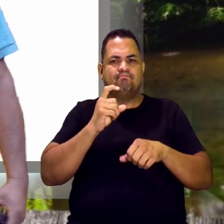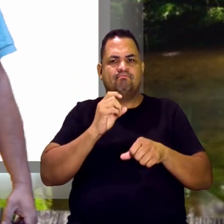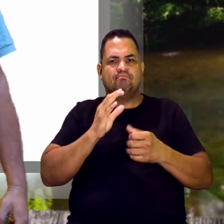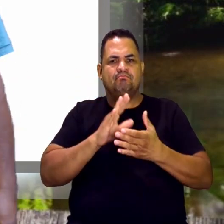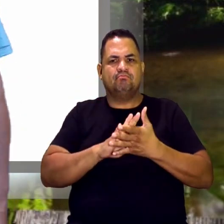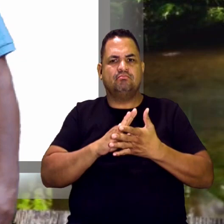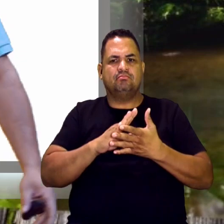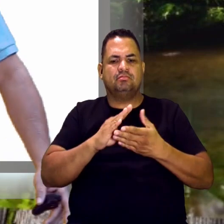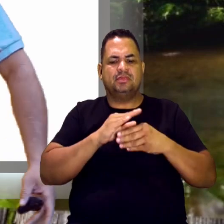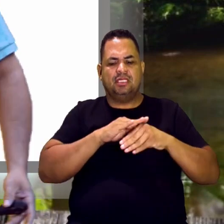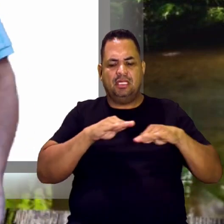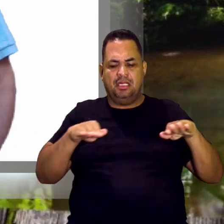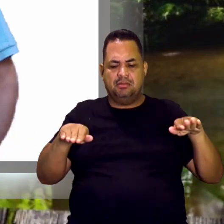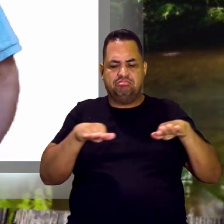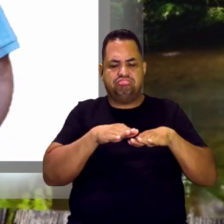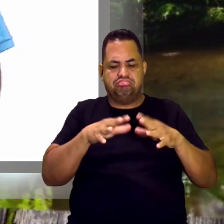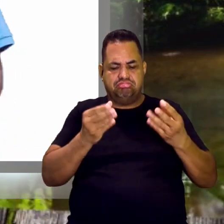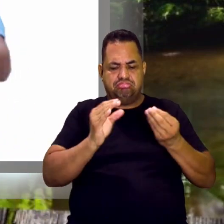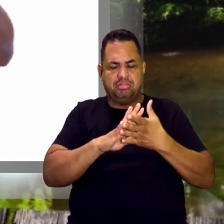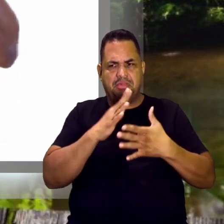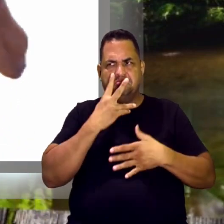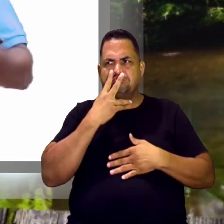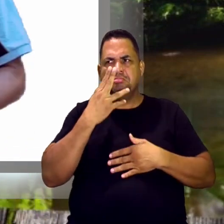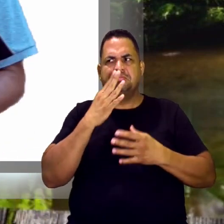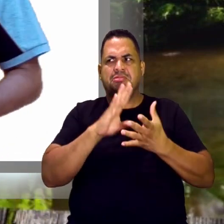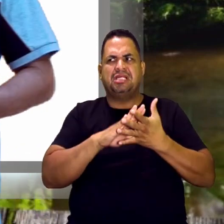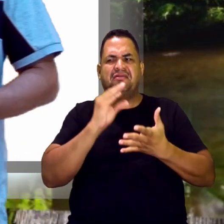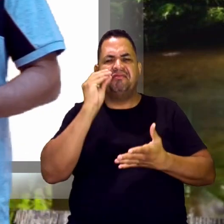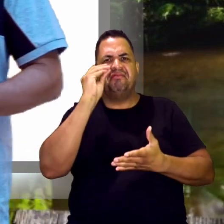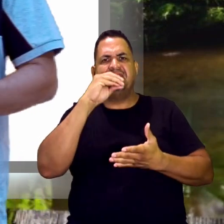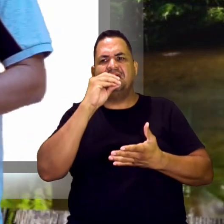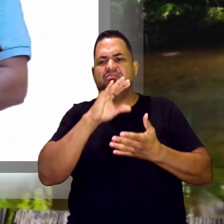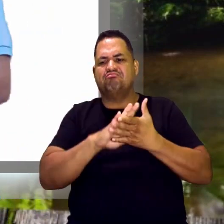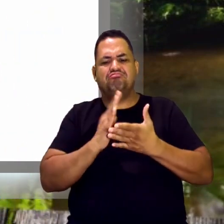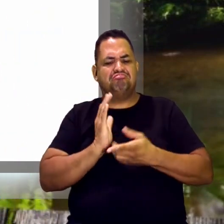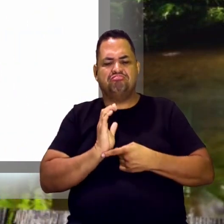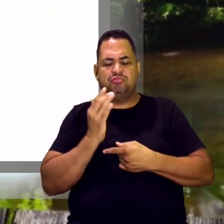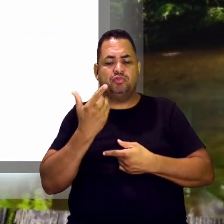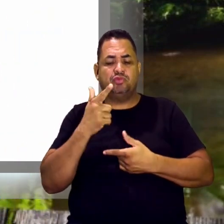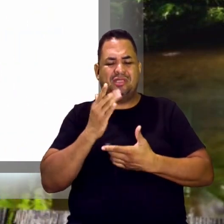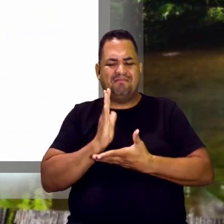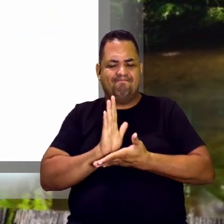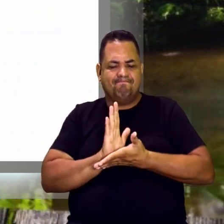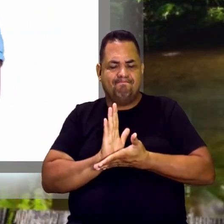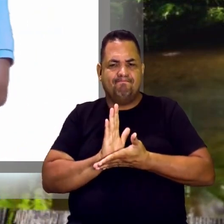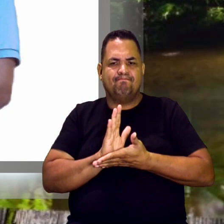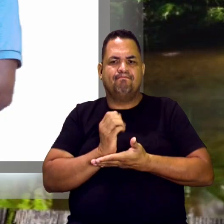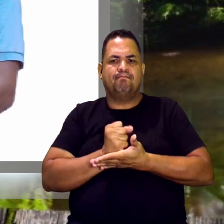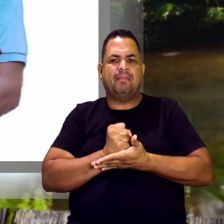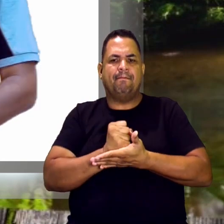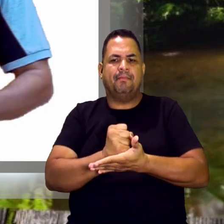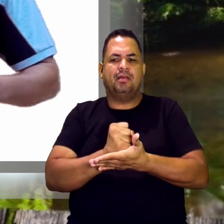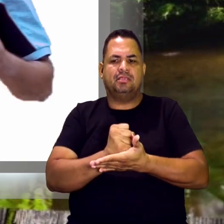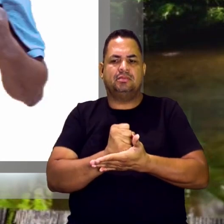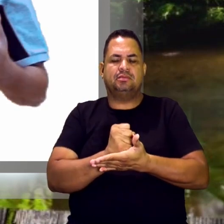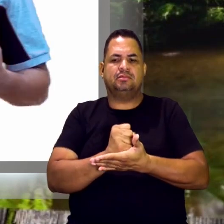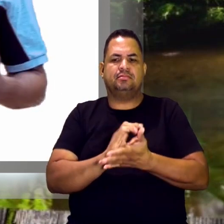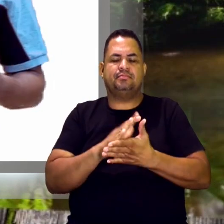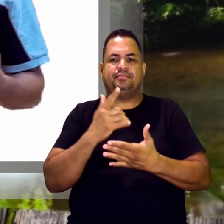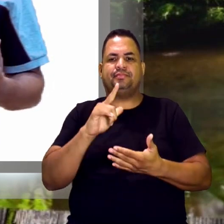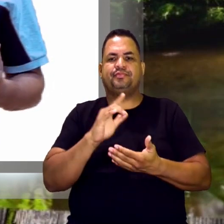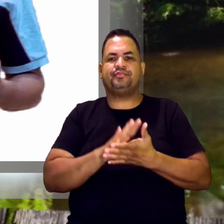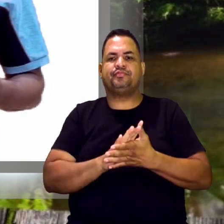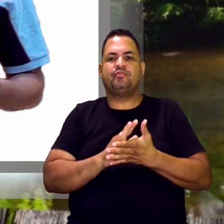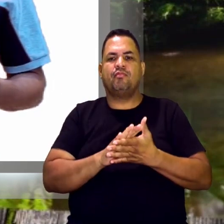só o cimento e querer fazer a parede. Dificilmente você não vai conseguir dar sustentação para aquilo, entendeu? Então, a